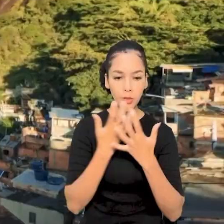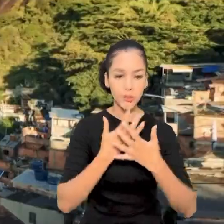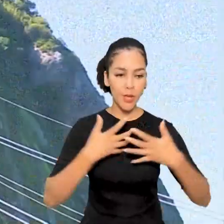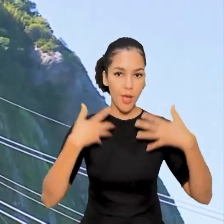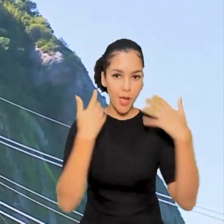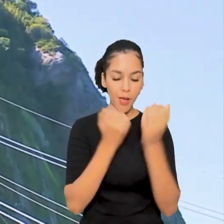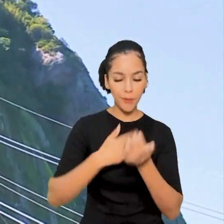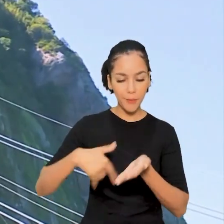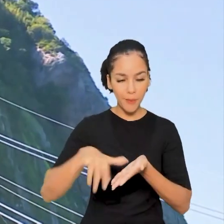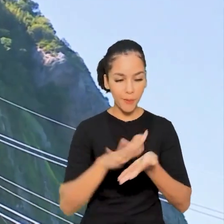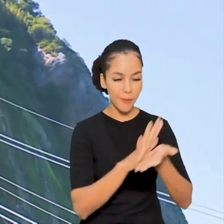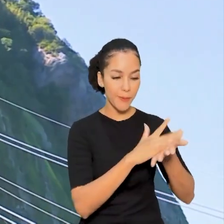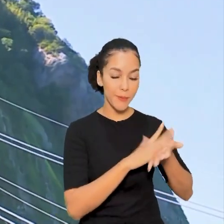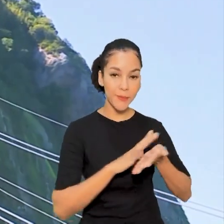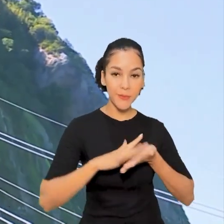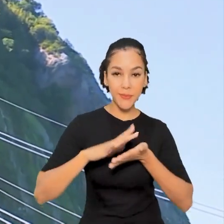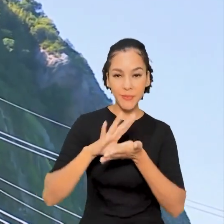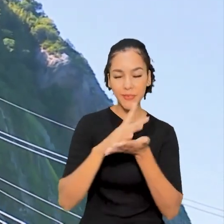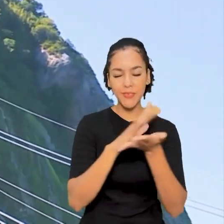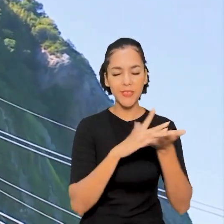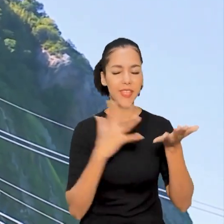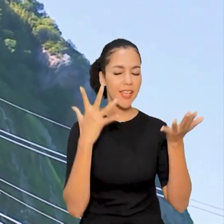brasilão deas